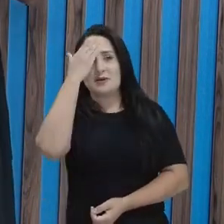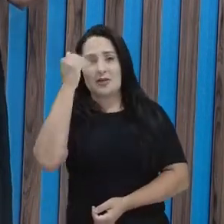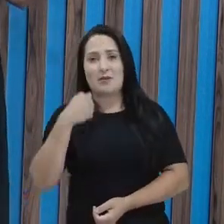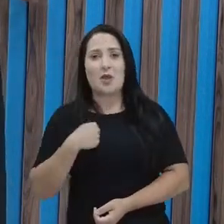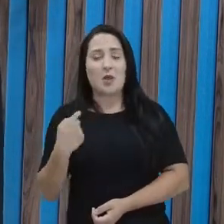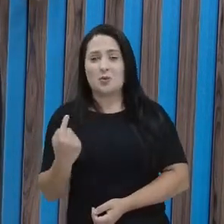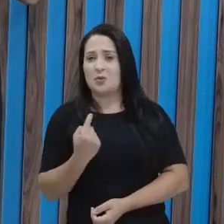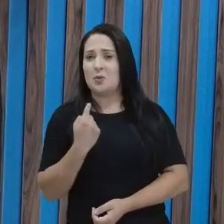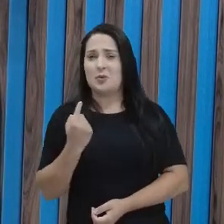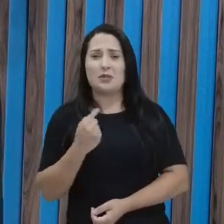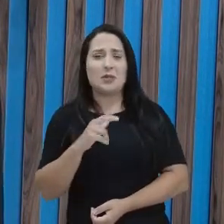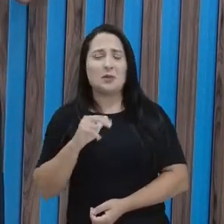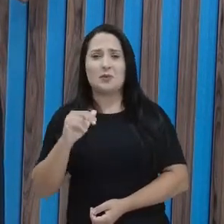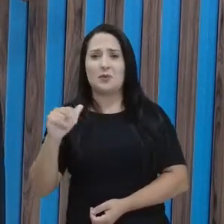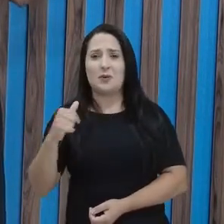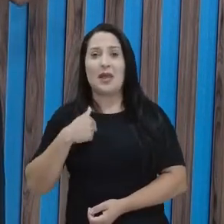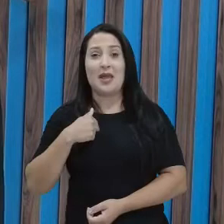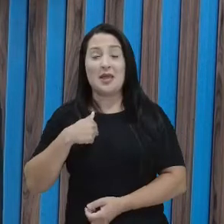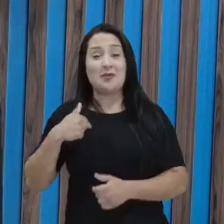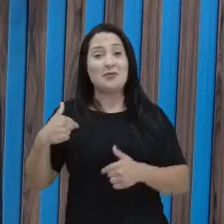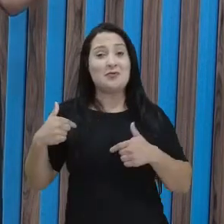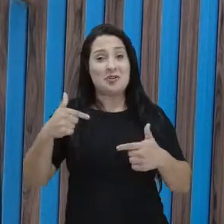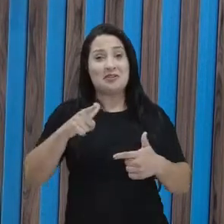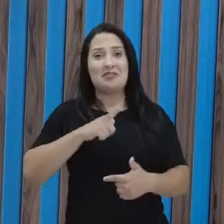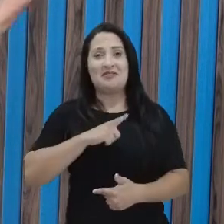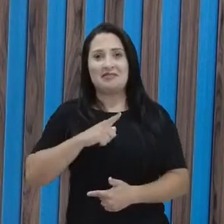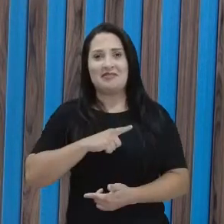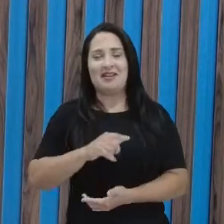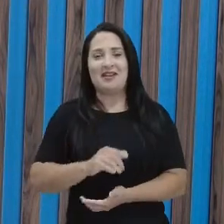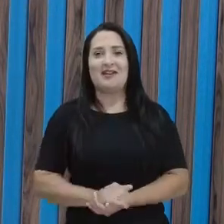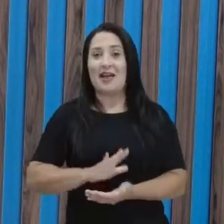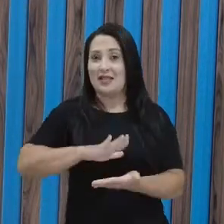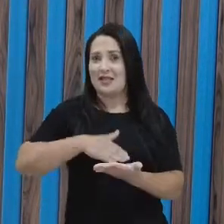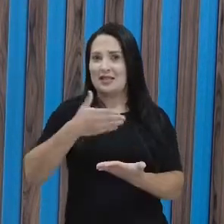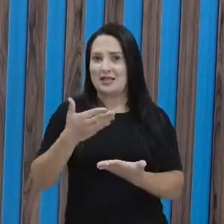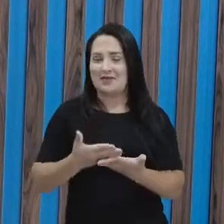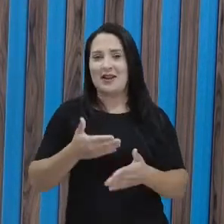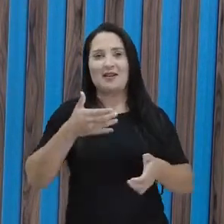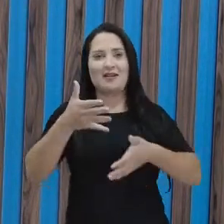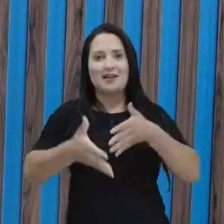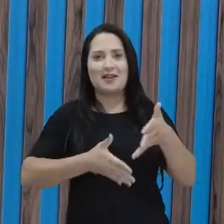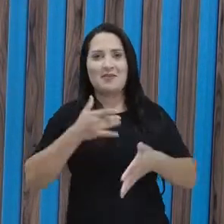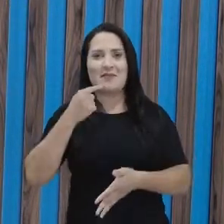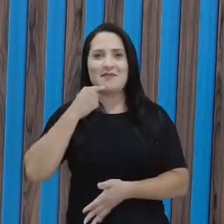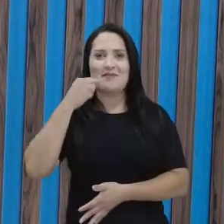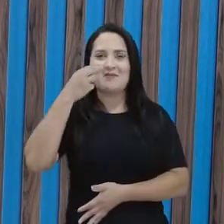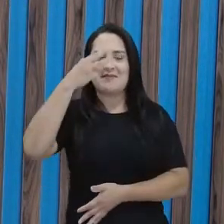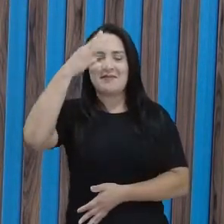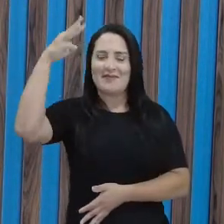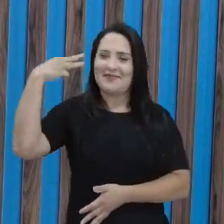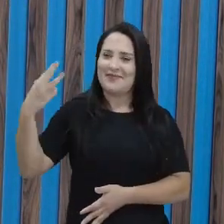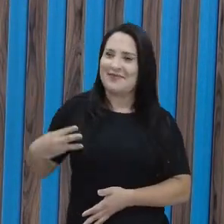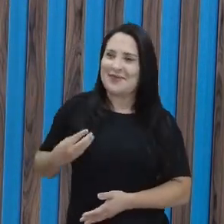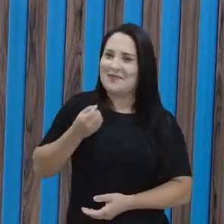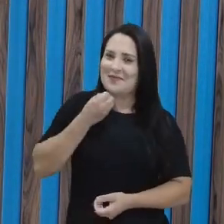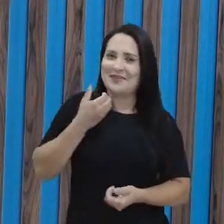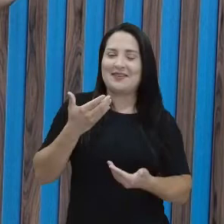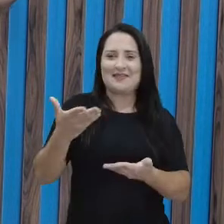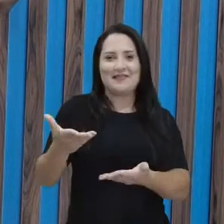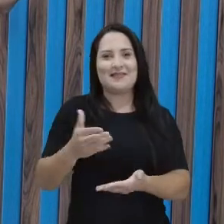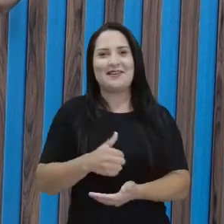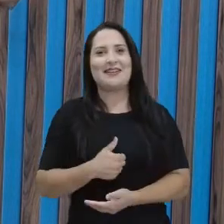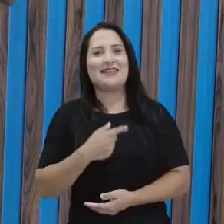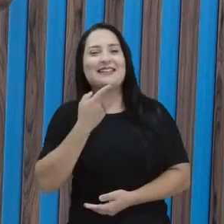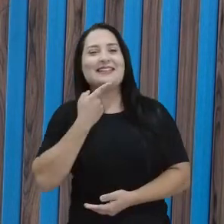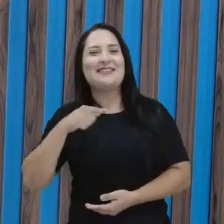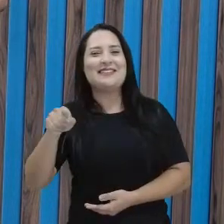estou sozinha, porque sou uma mulher sortuda. E hoje quem faz a nossa tradução para Libras é Mel. Bem-vinda, Mel. Espero que você goste